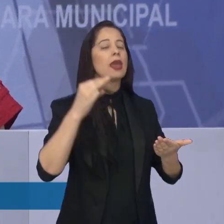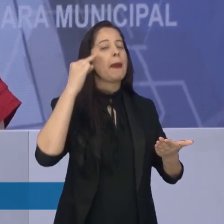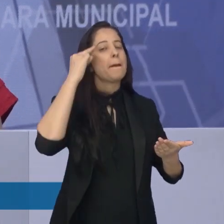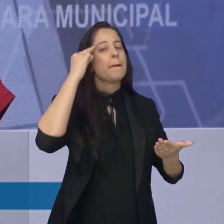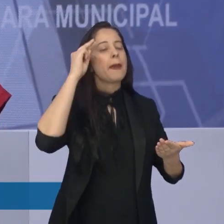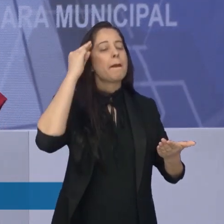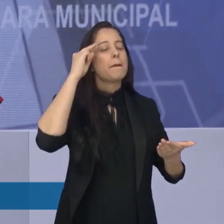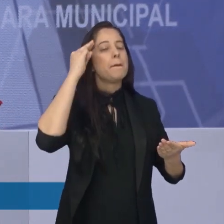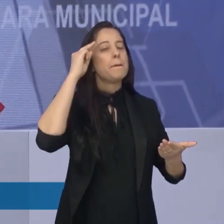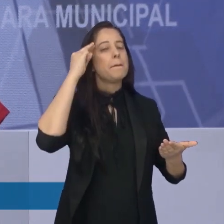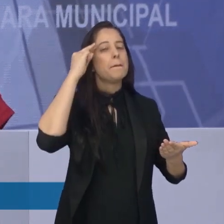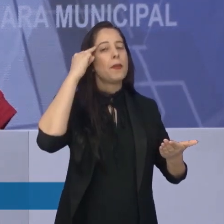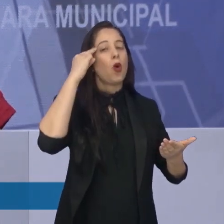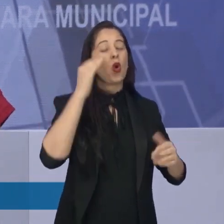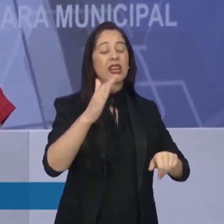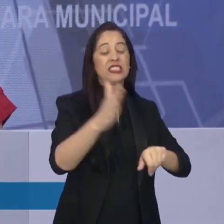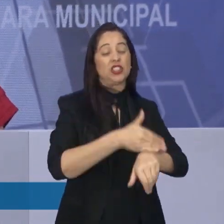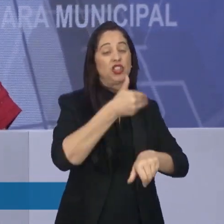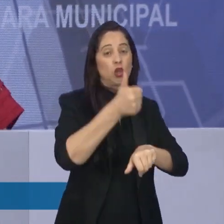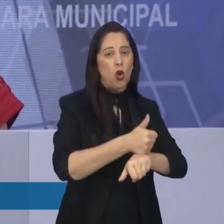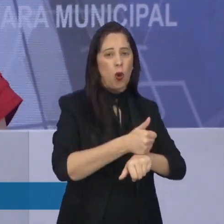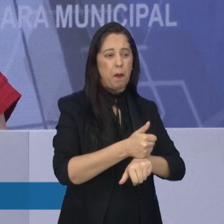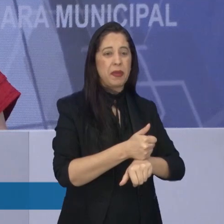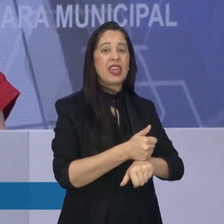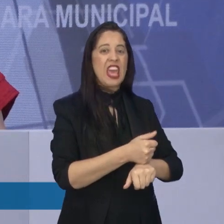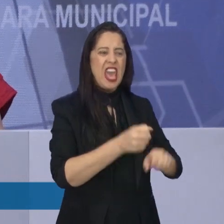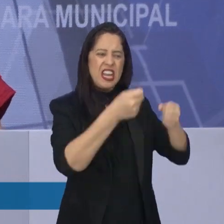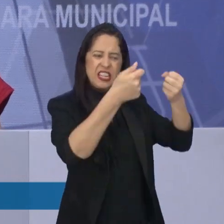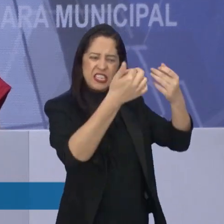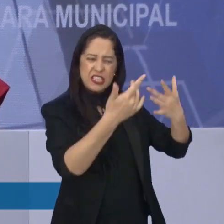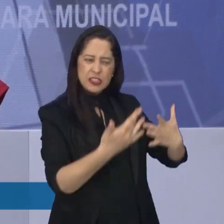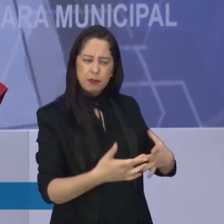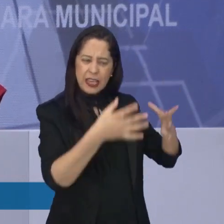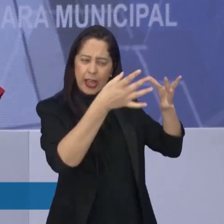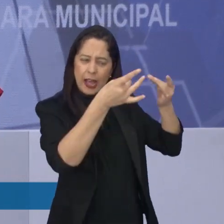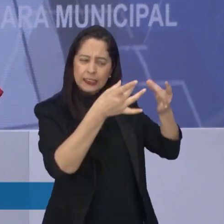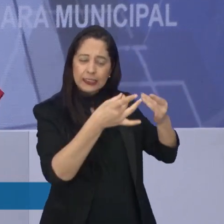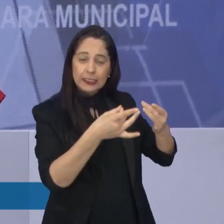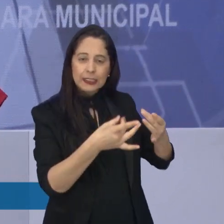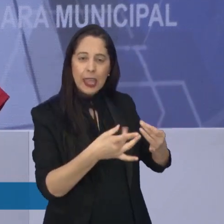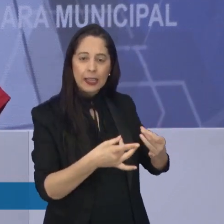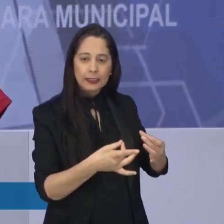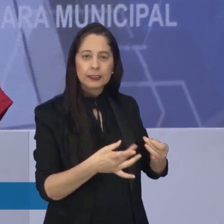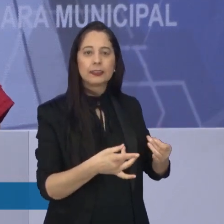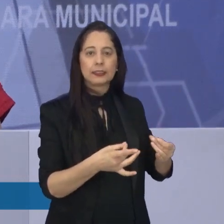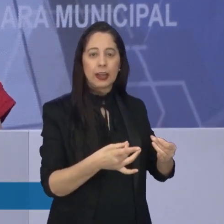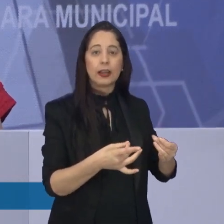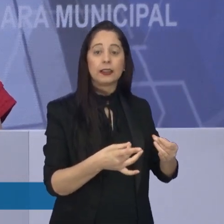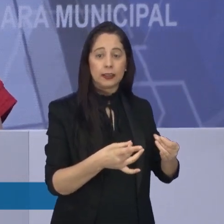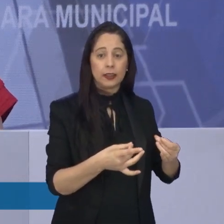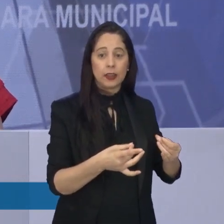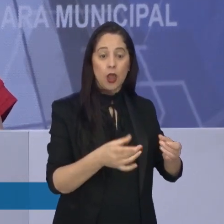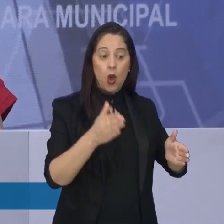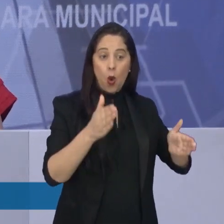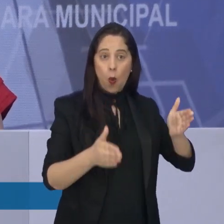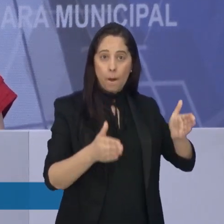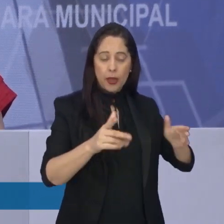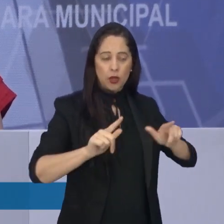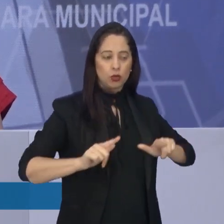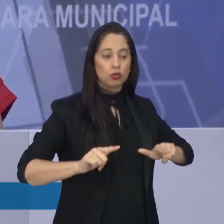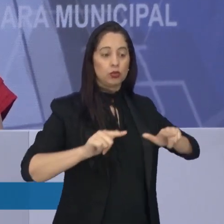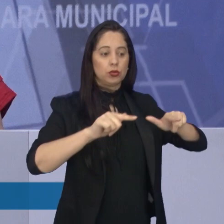Golpeada, relata em detalhes o processo realizado para a concessão de